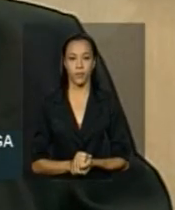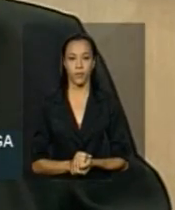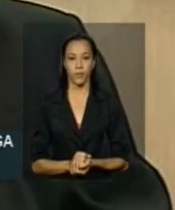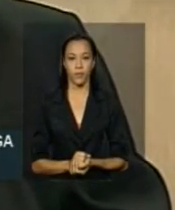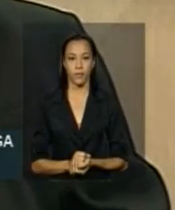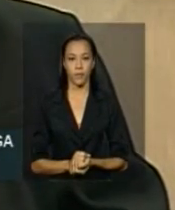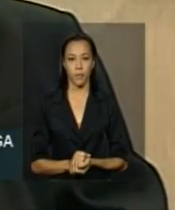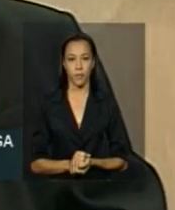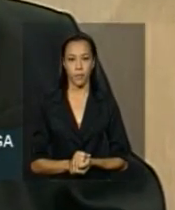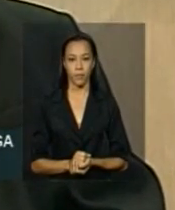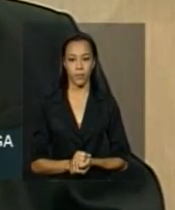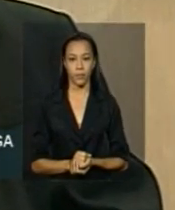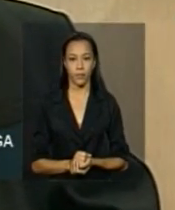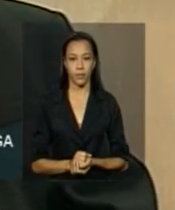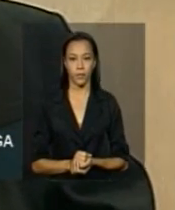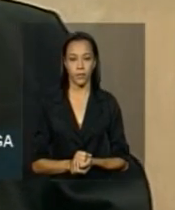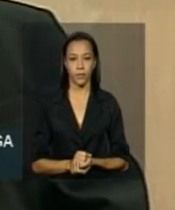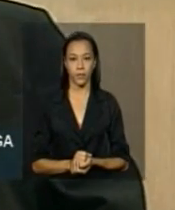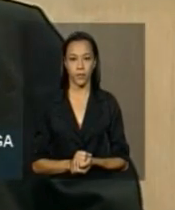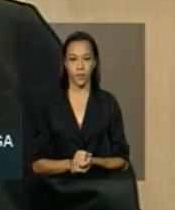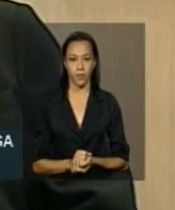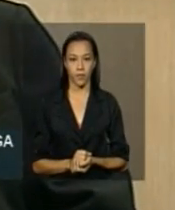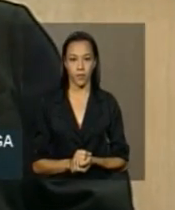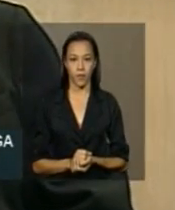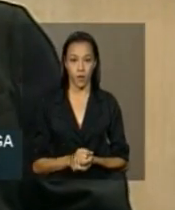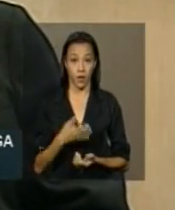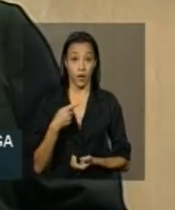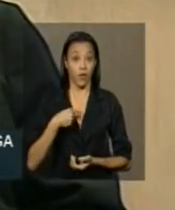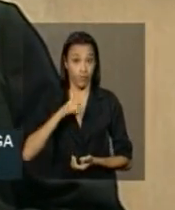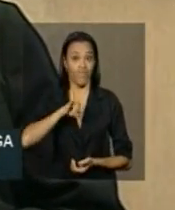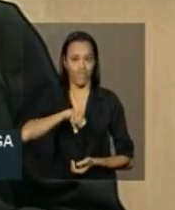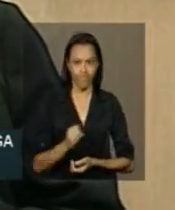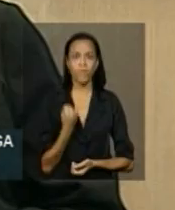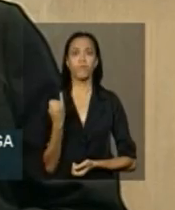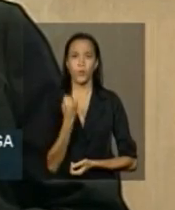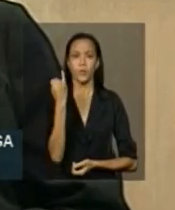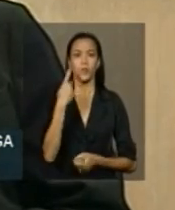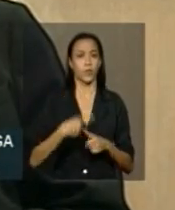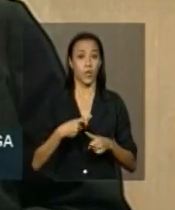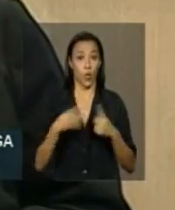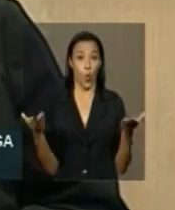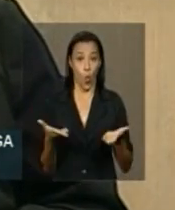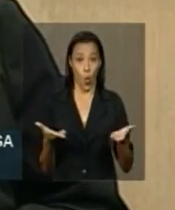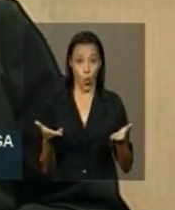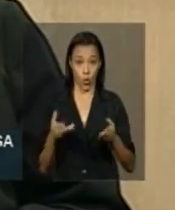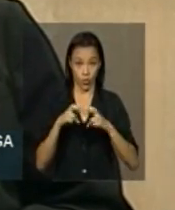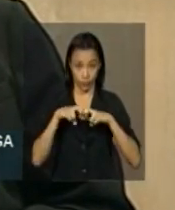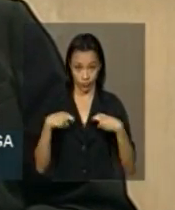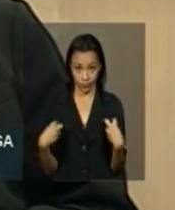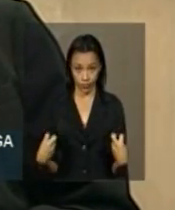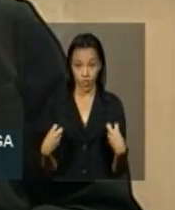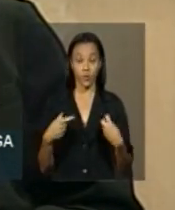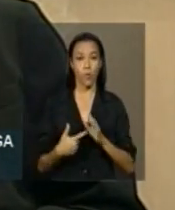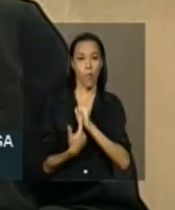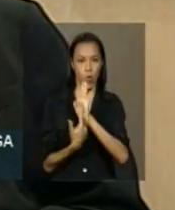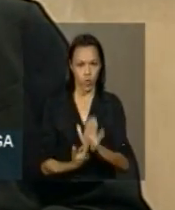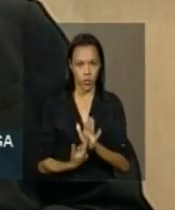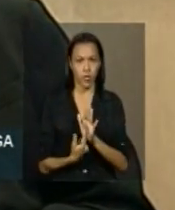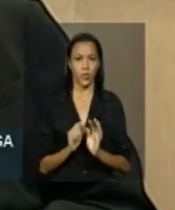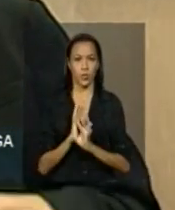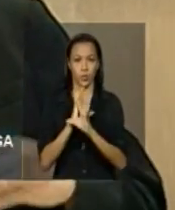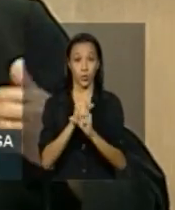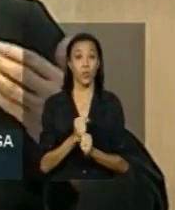Eh vamos lá então fato importante porque nós estamos aqui hoje nós estamos apresentando os dados do